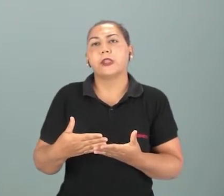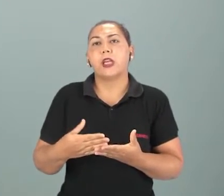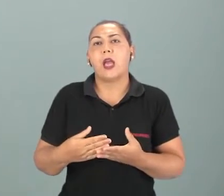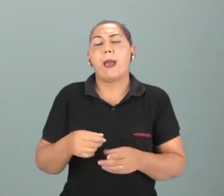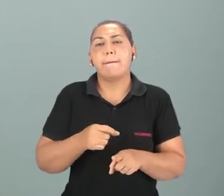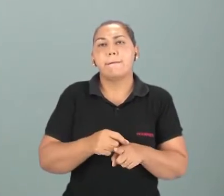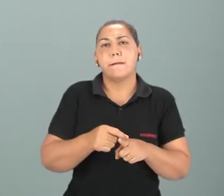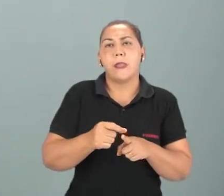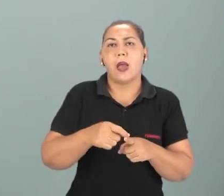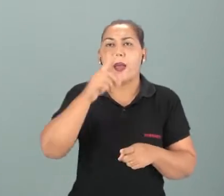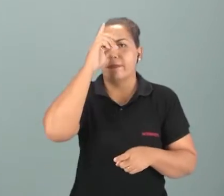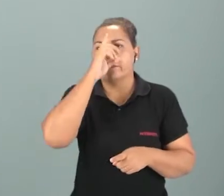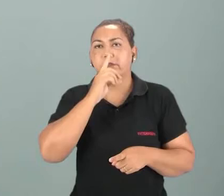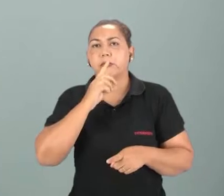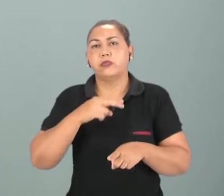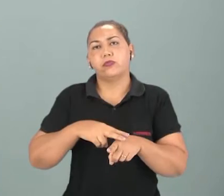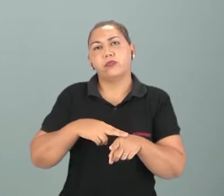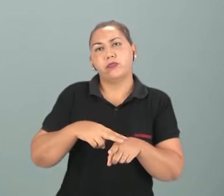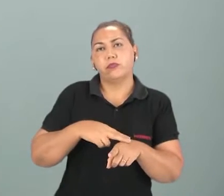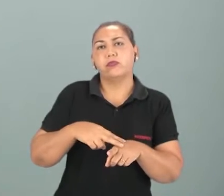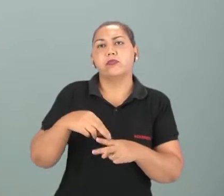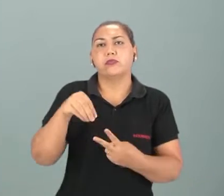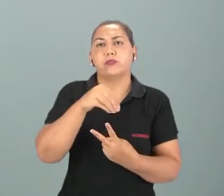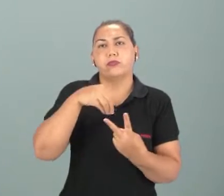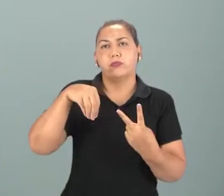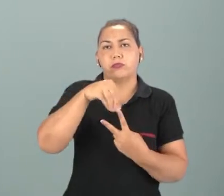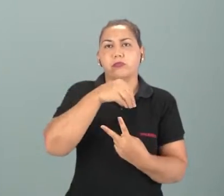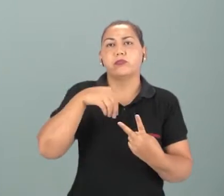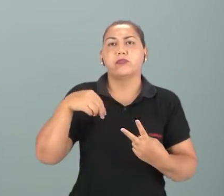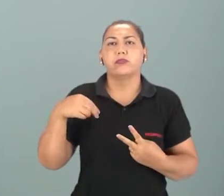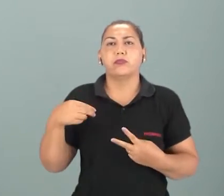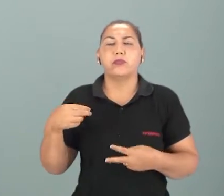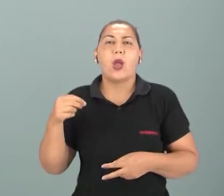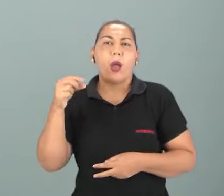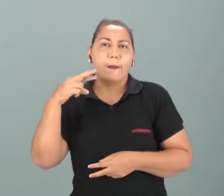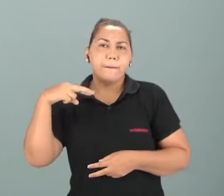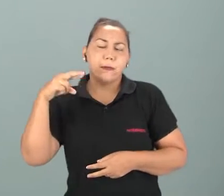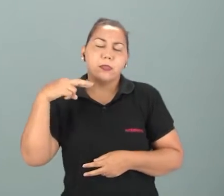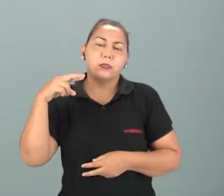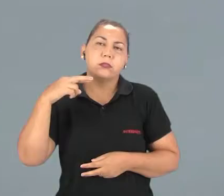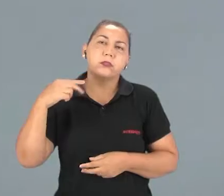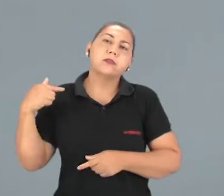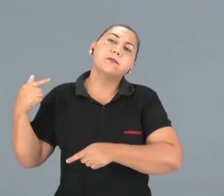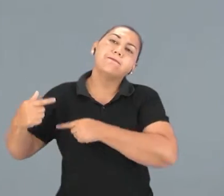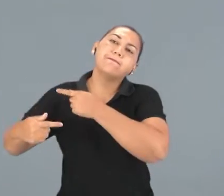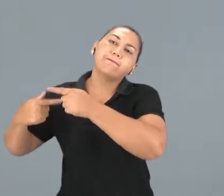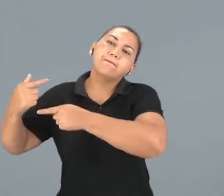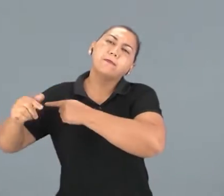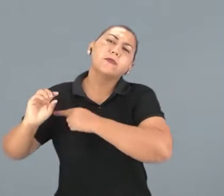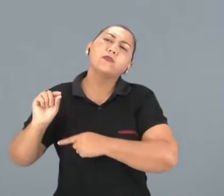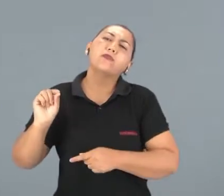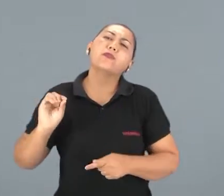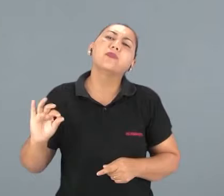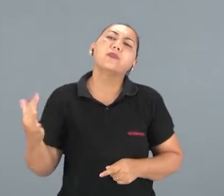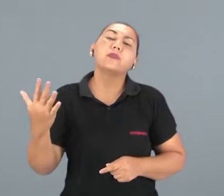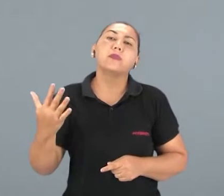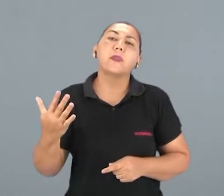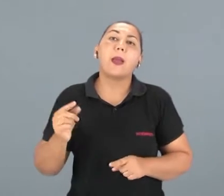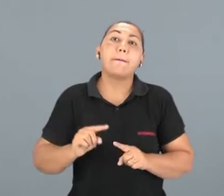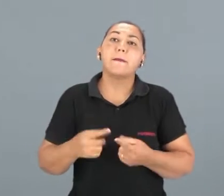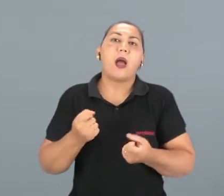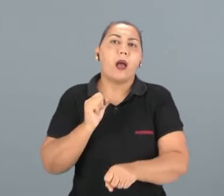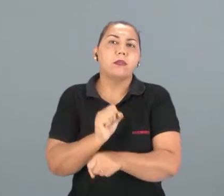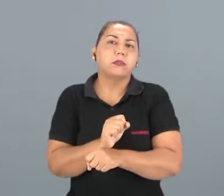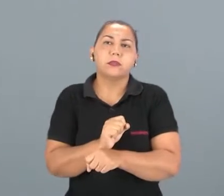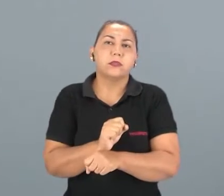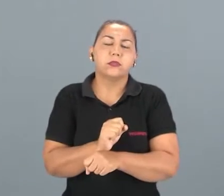sementes amareladas com sementes verdes, fez o cruzamento, observou o que acontecia nas próximas gerações, mas ele não parou aí. Ele